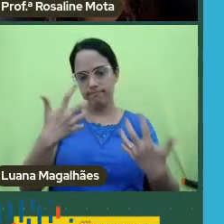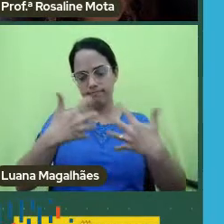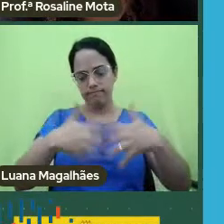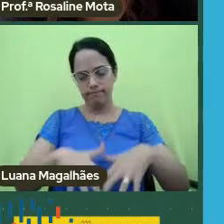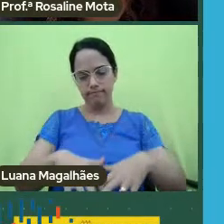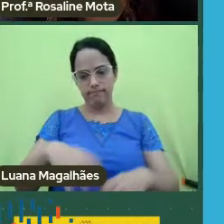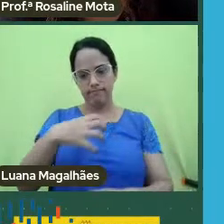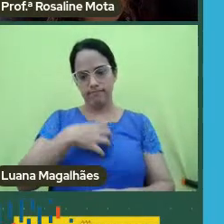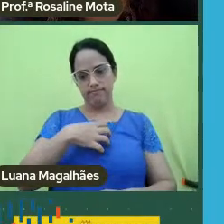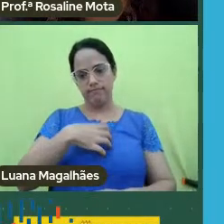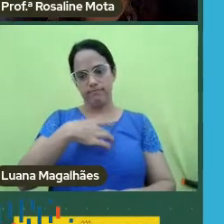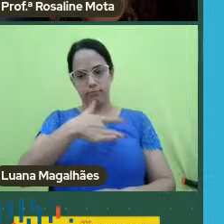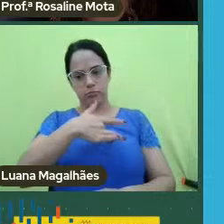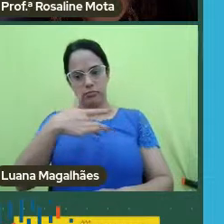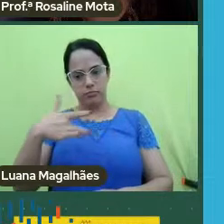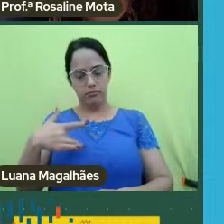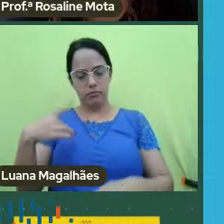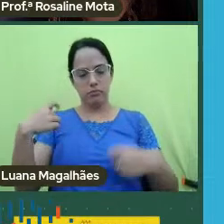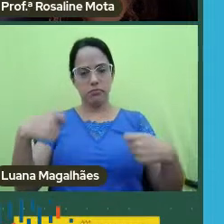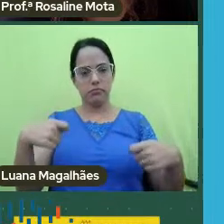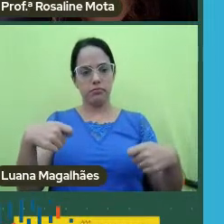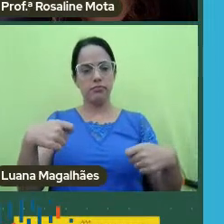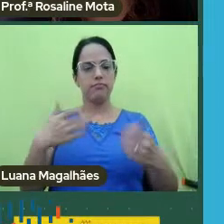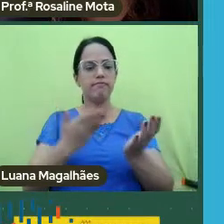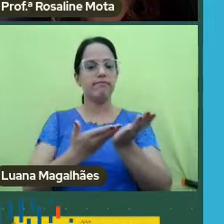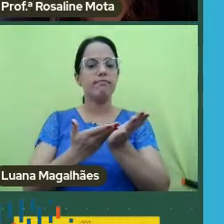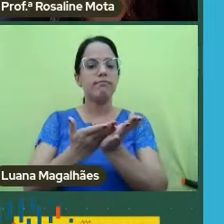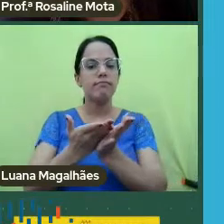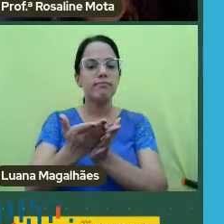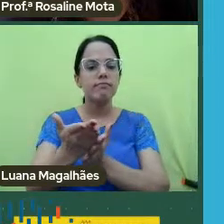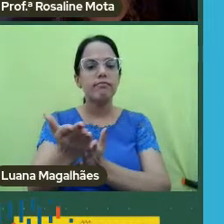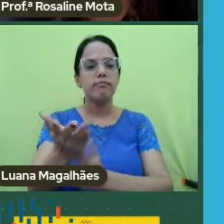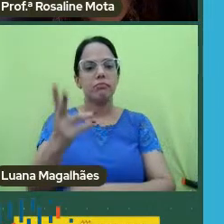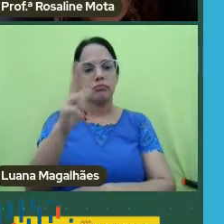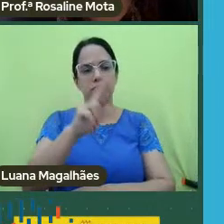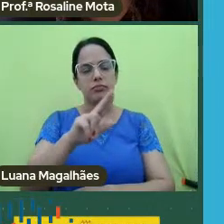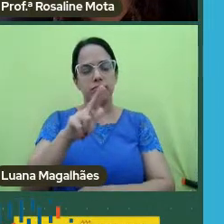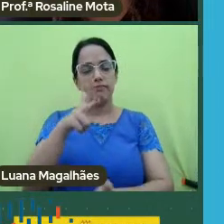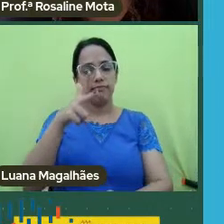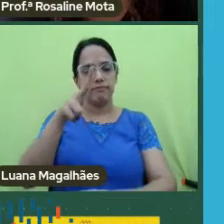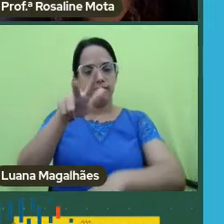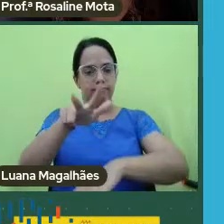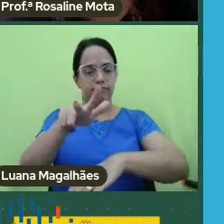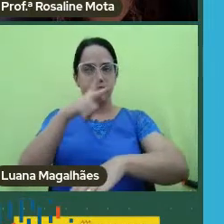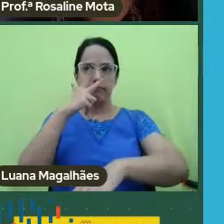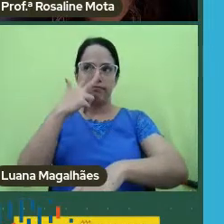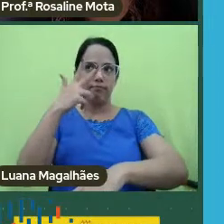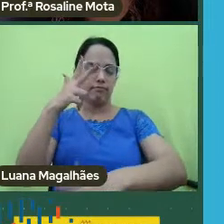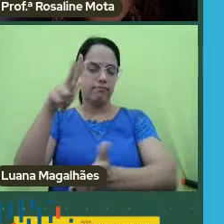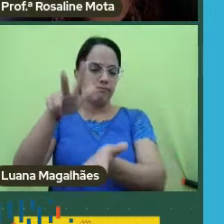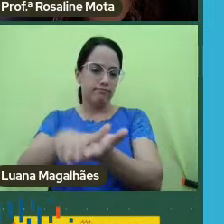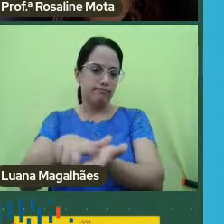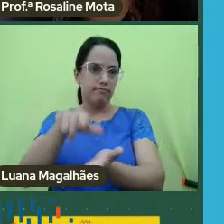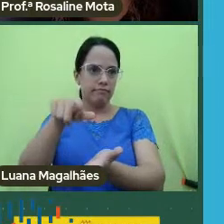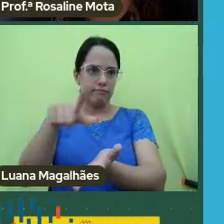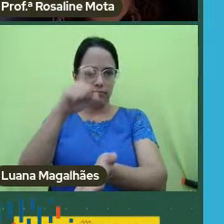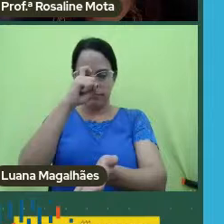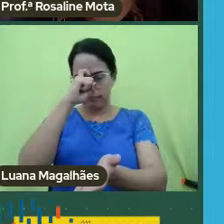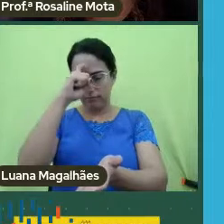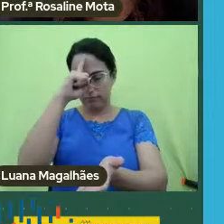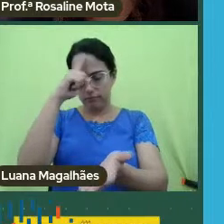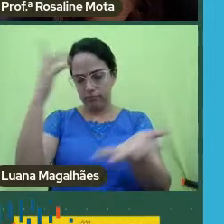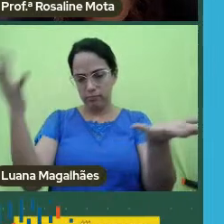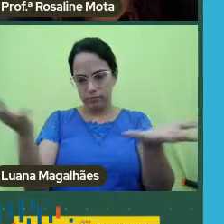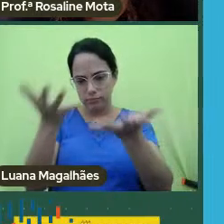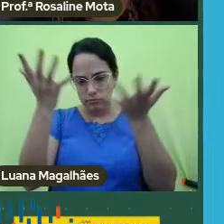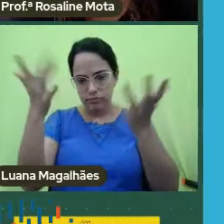saúde, exigindo-se assistência contínua em regime de internação e ações que abrangem a promoção da saúde,